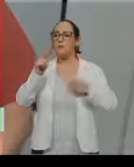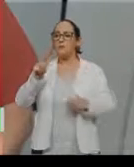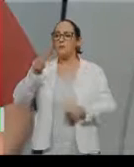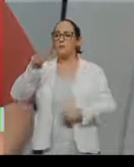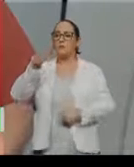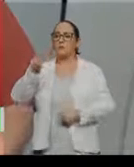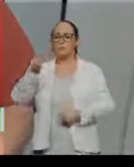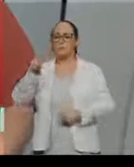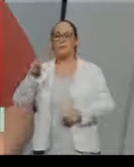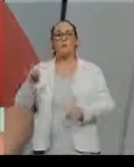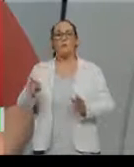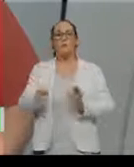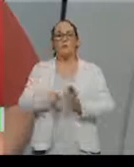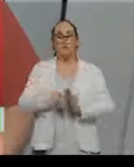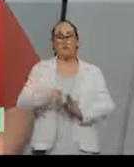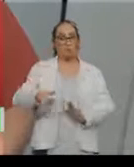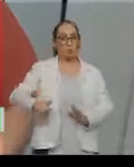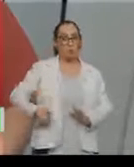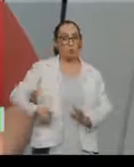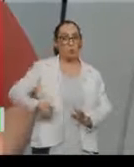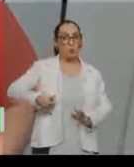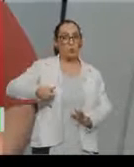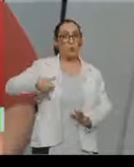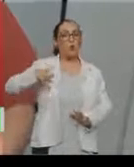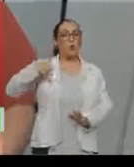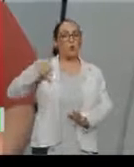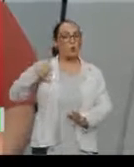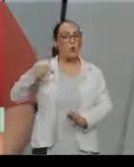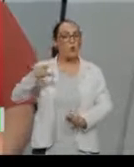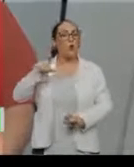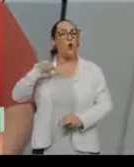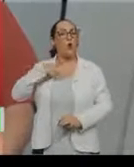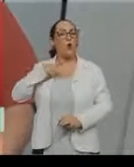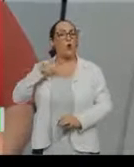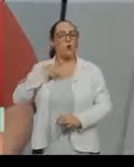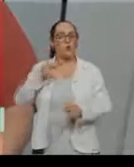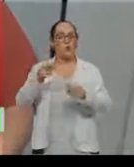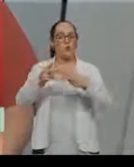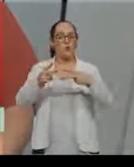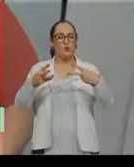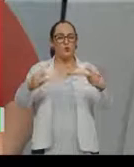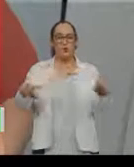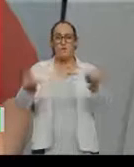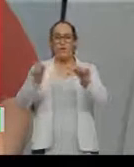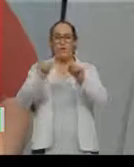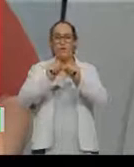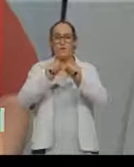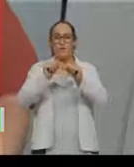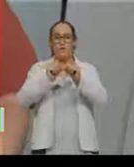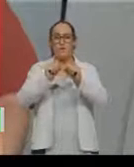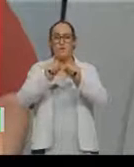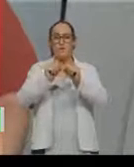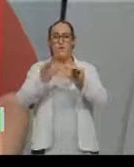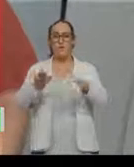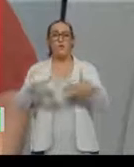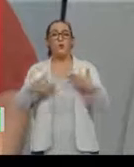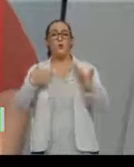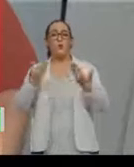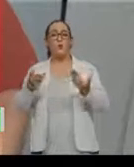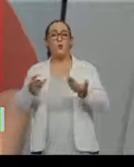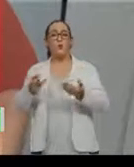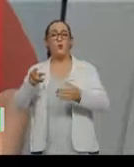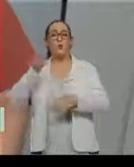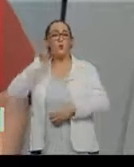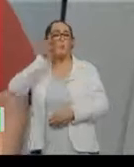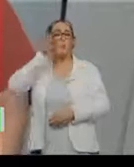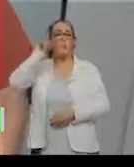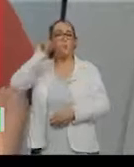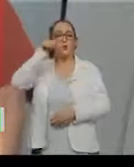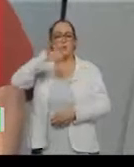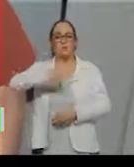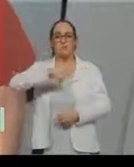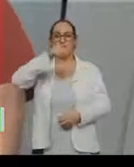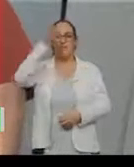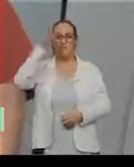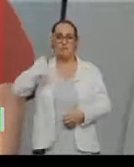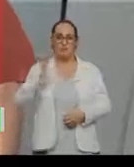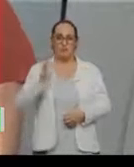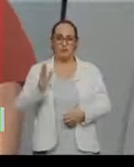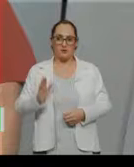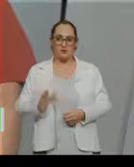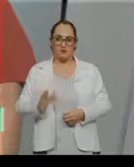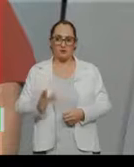extremamente orgulhoso das ações que ele tinha realizado enquanto líder, enquanto estadista dessa nação.